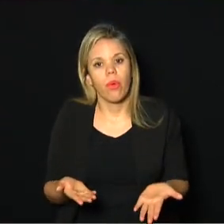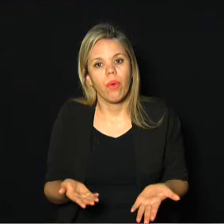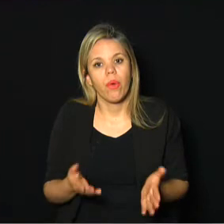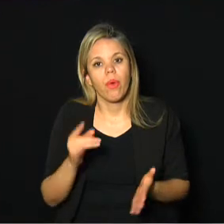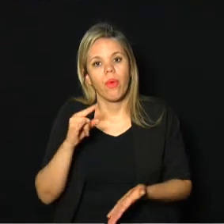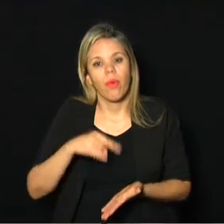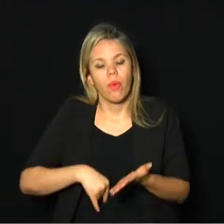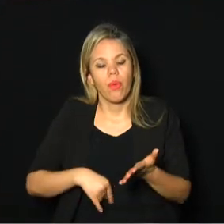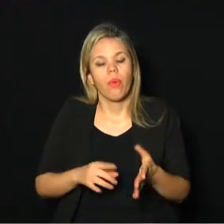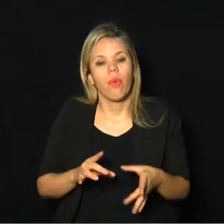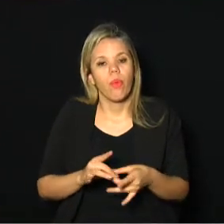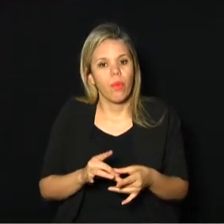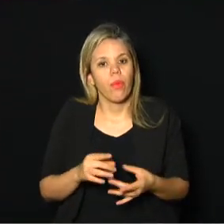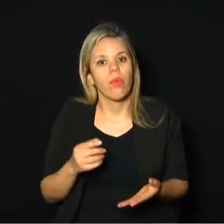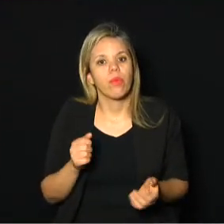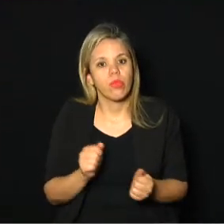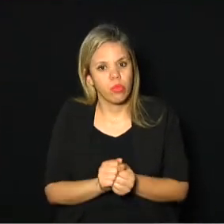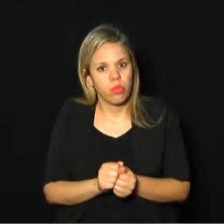ofício conjunto